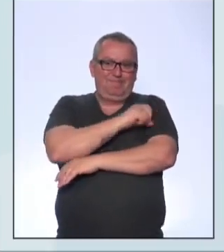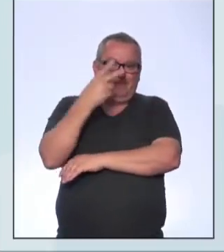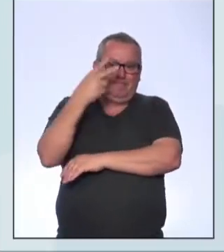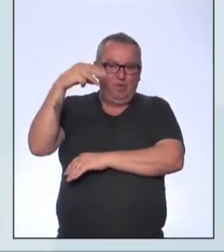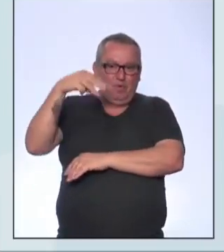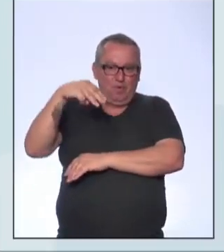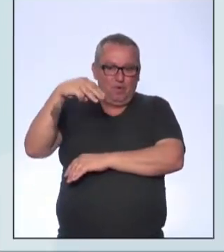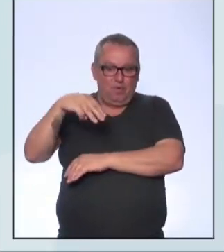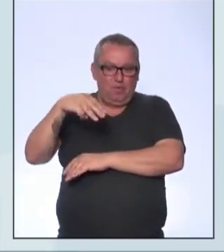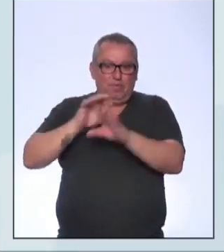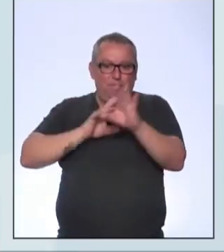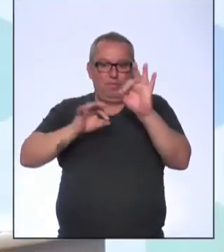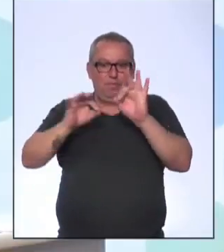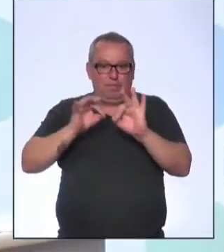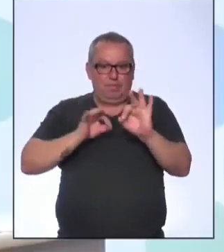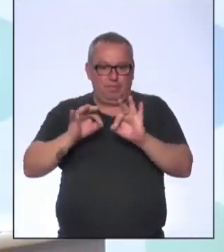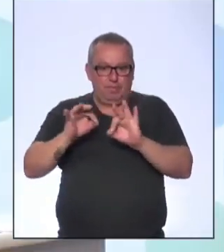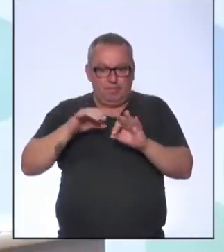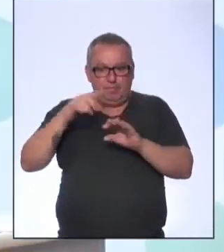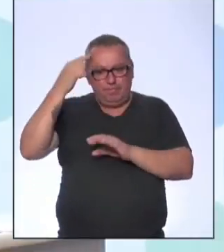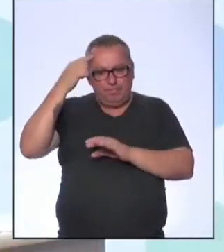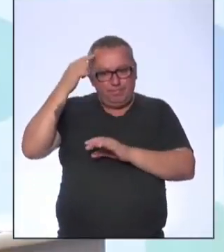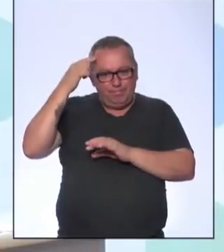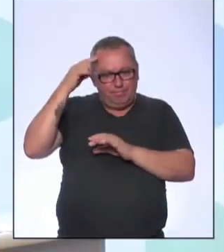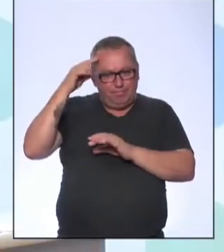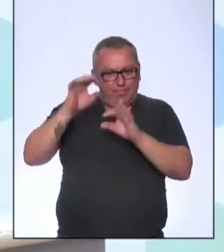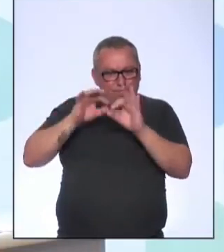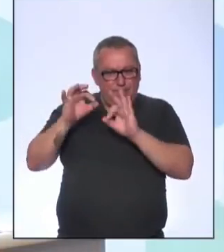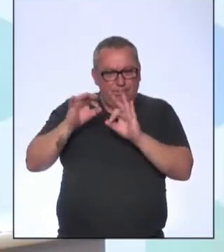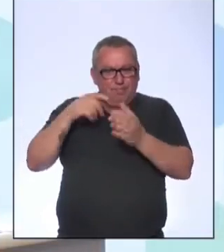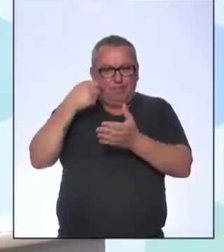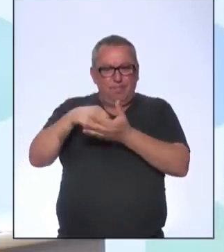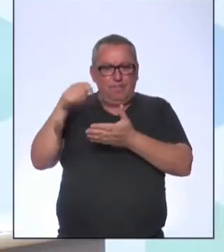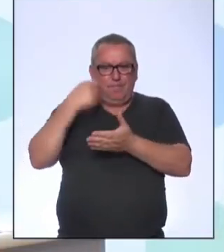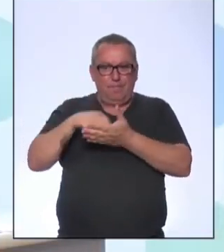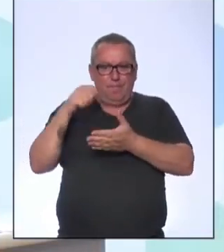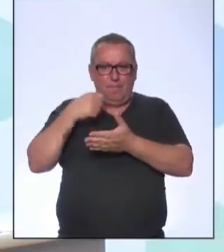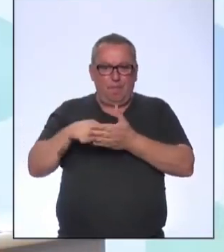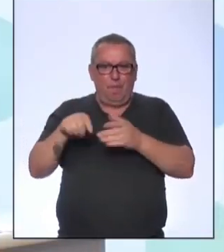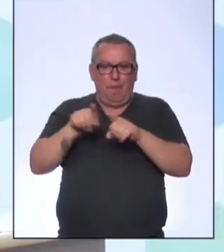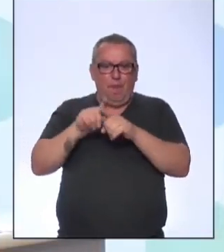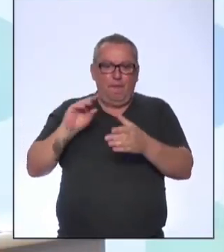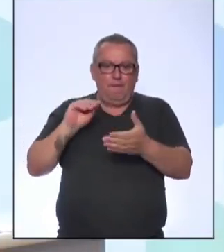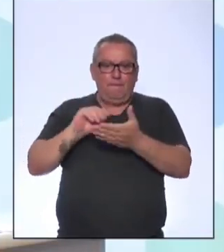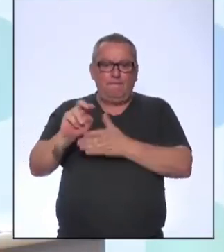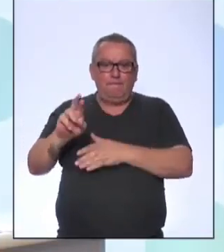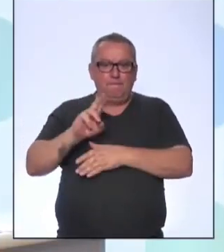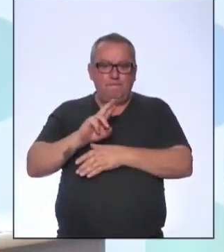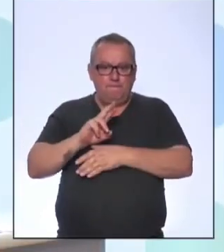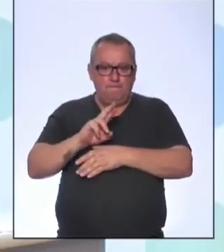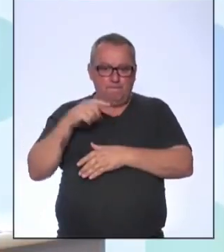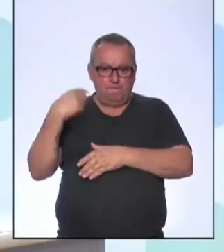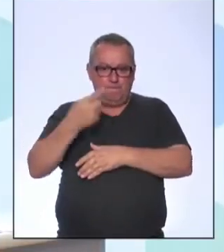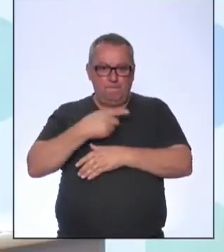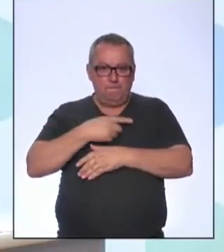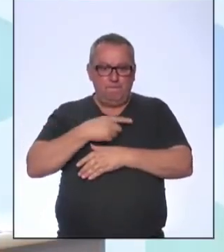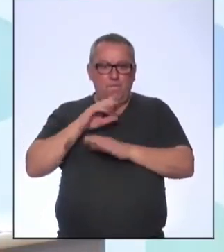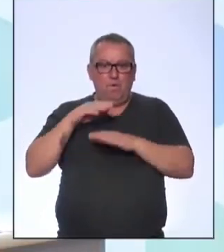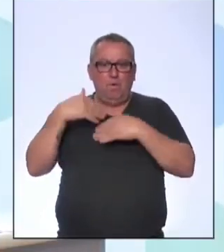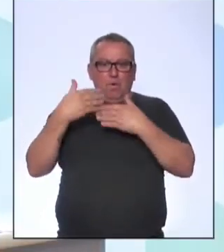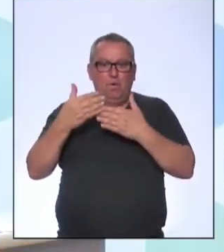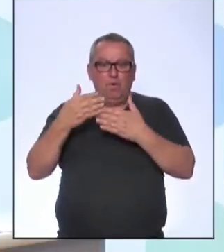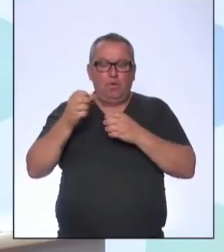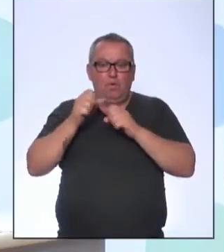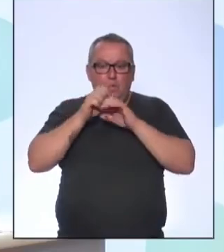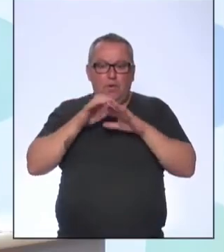minutinhos, mobilizem os seus pensamentos, se organizem, escrevam no seu caderno, coloquem essa resposta e respondam para nós,